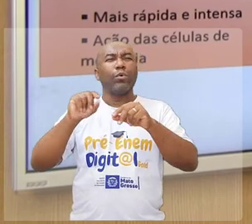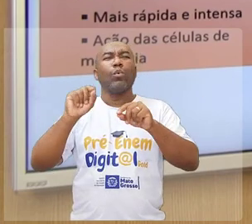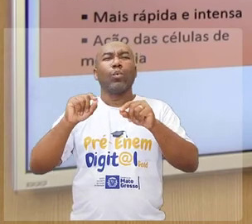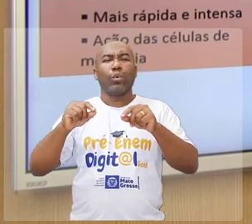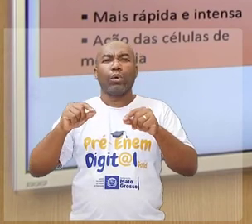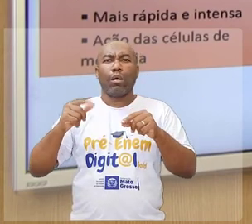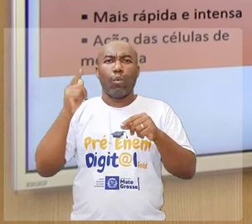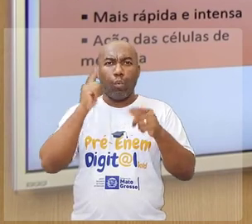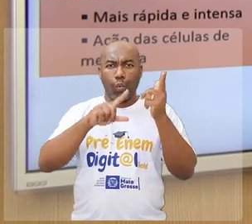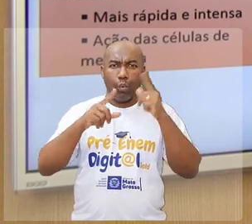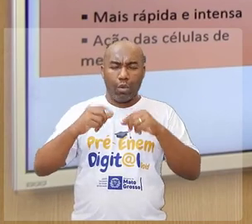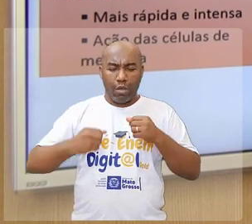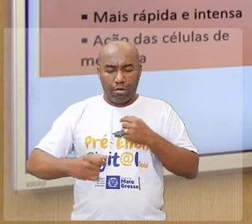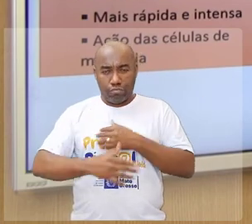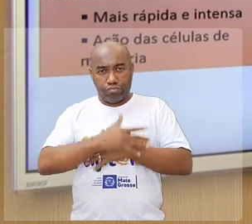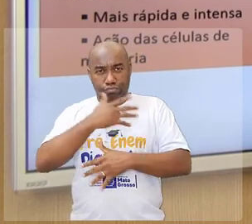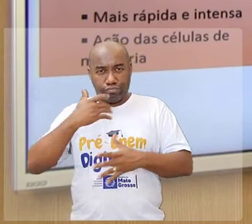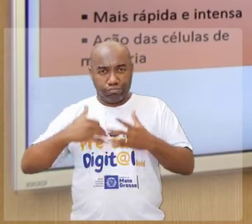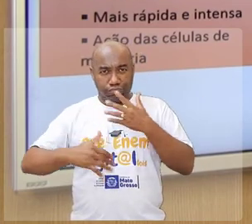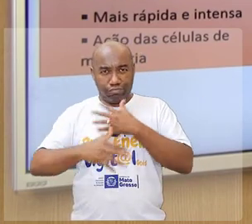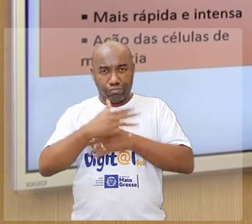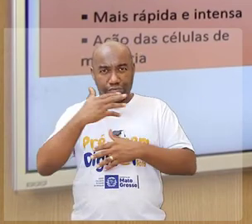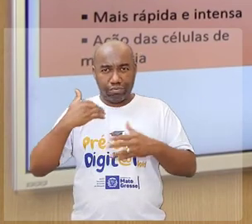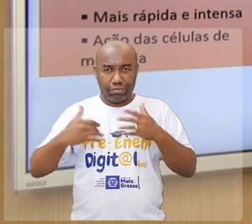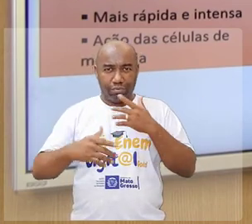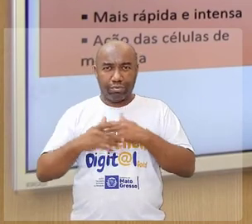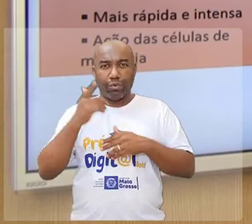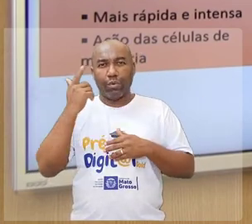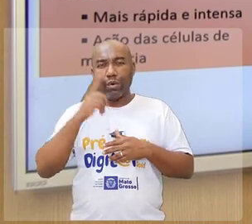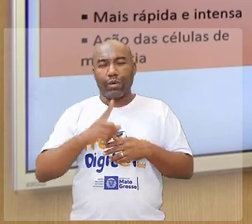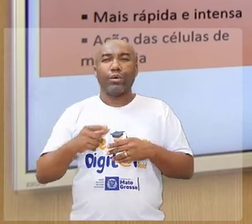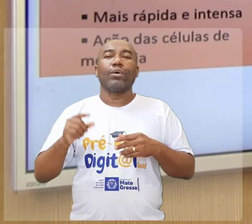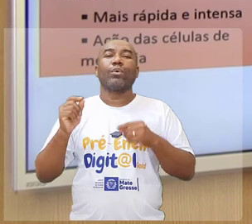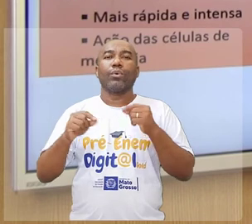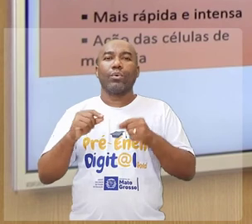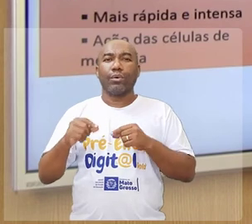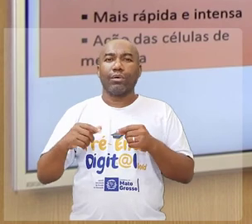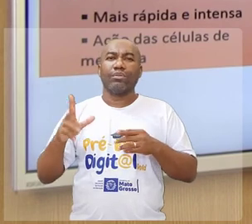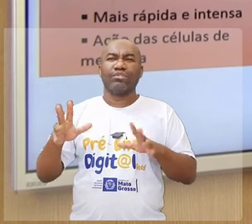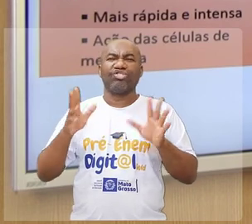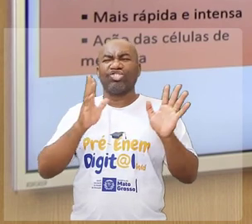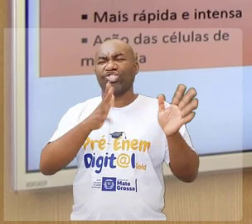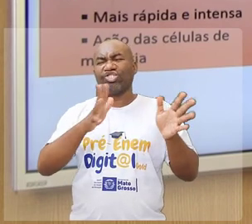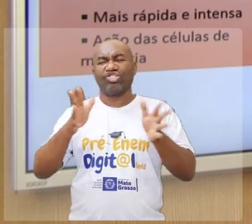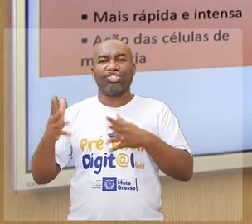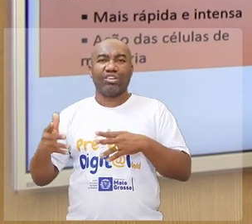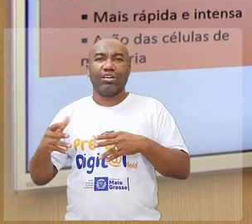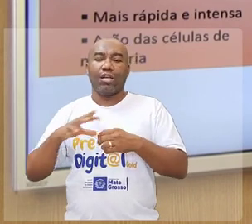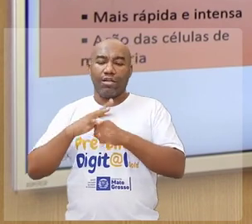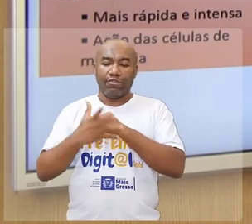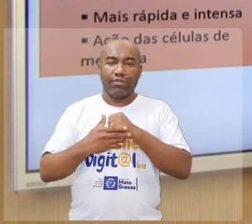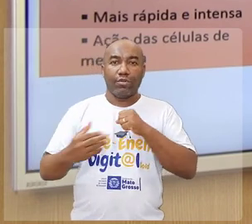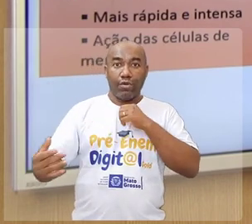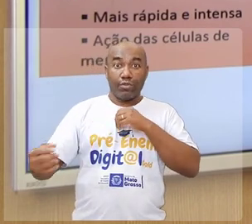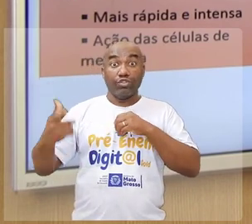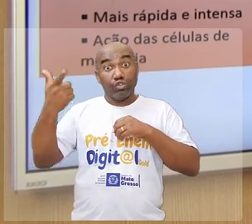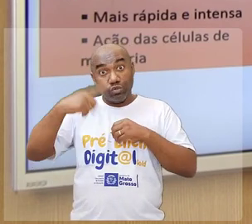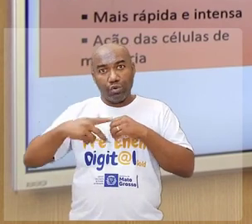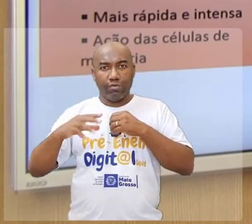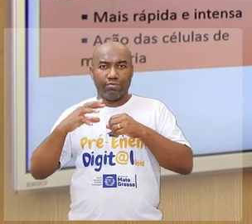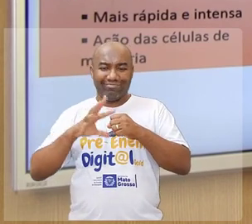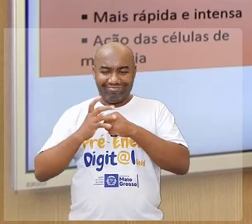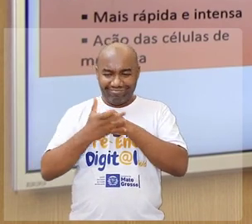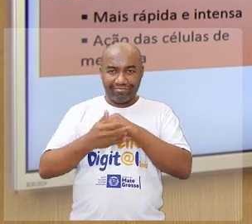o que a gente chama de imunidade de rebanho, significa que isso aqui já aconteceu com todos. Quando o vírus entrar em contato